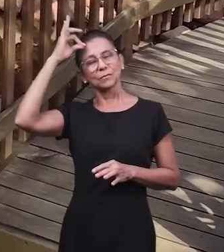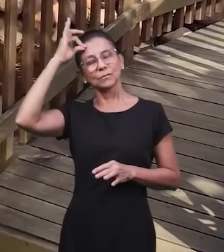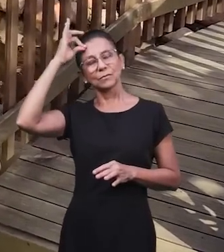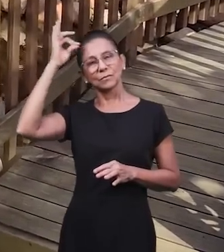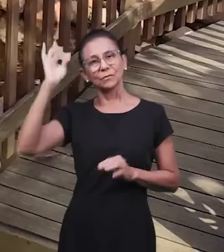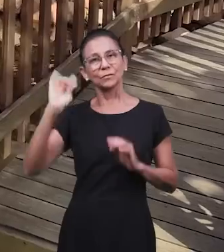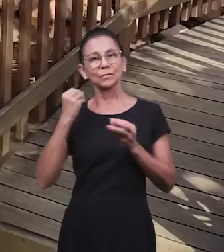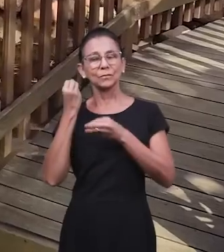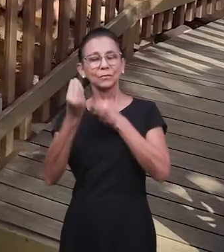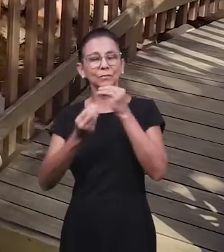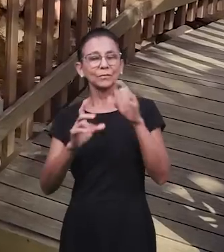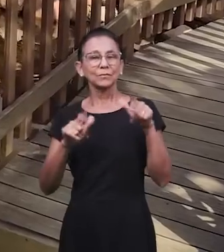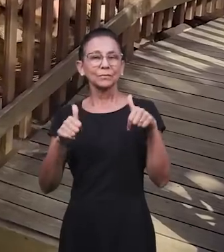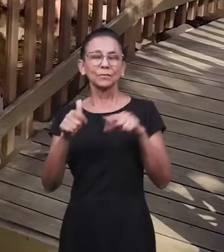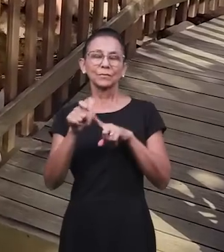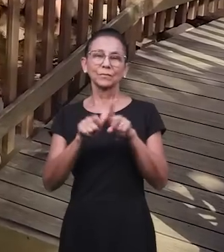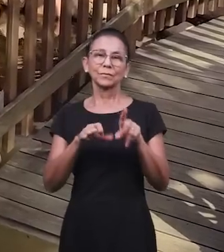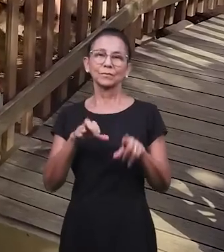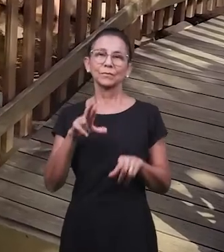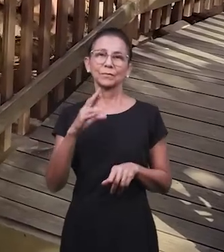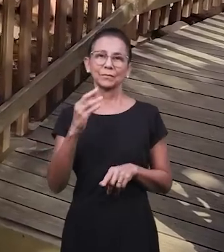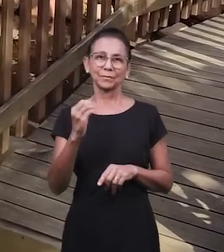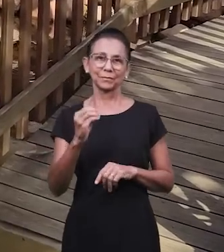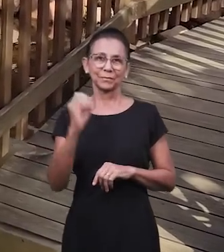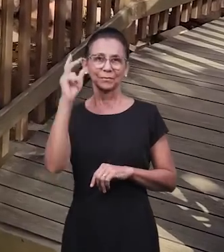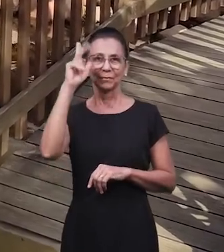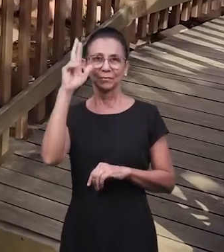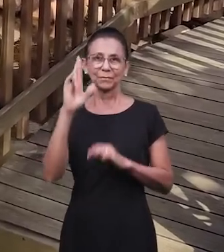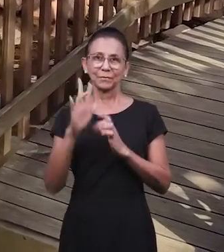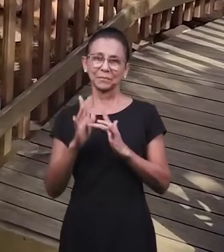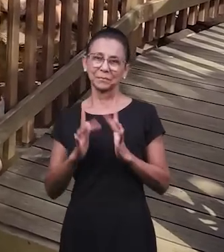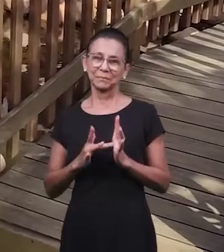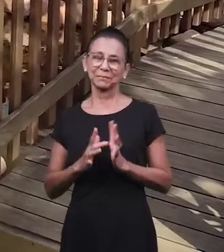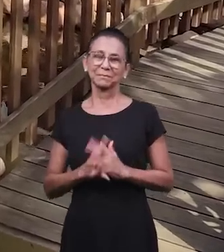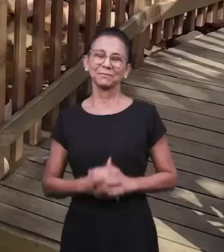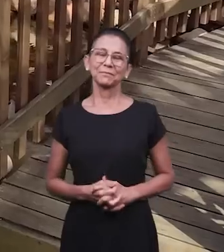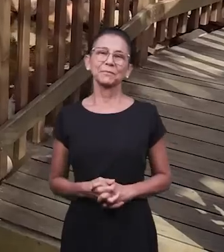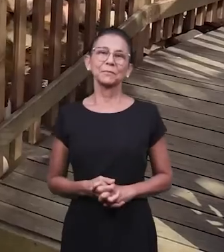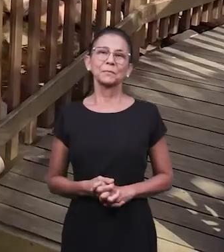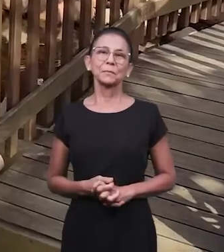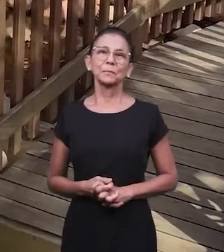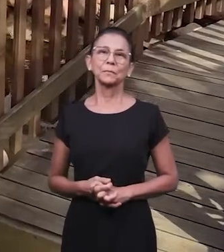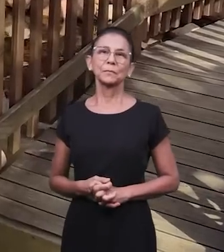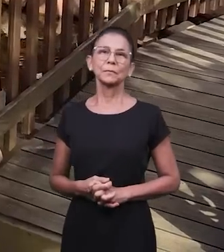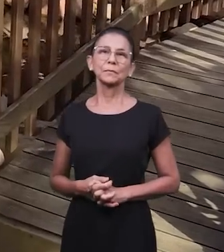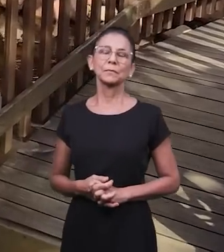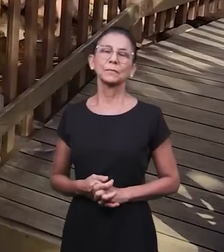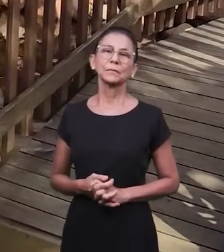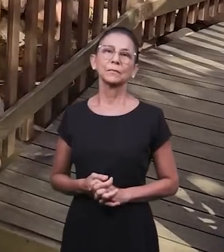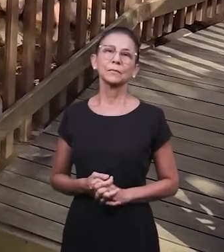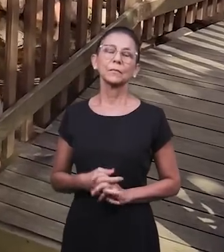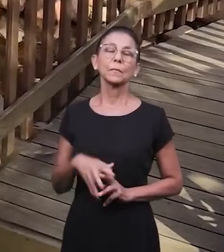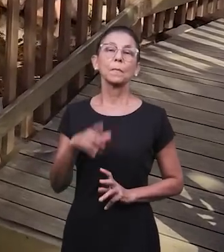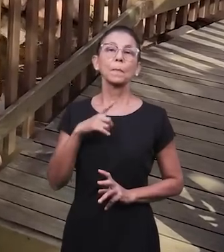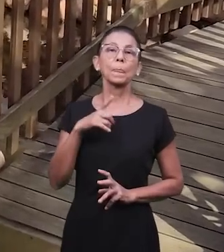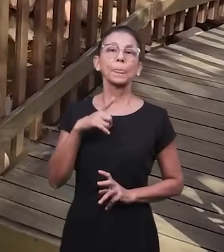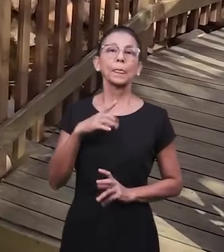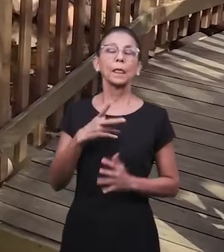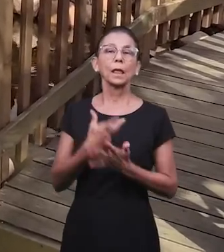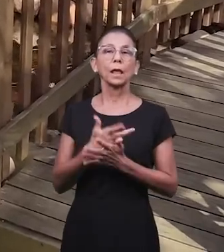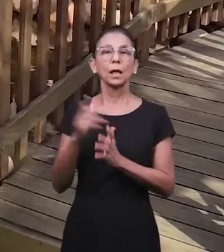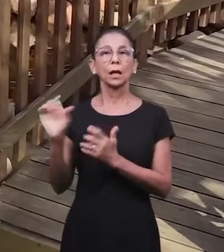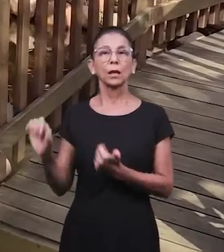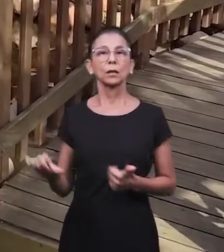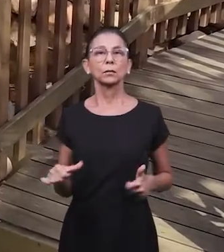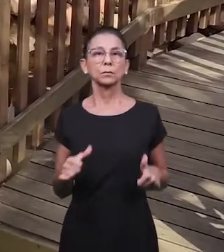especificamente nesse mês aí de março. A paz do Senhor Jesus. Amém. Nós tivemos também um batismo, que